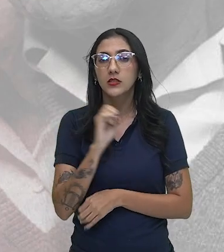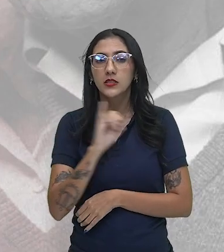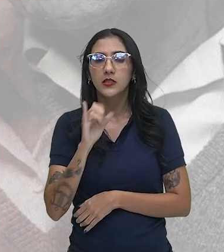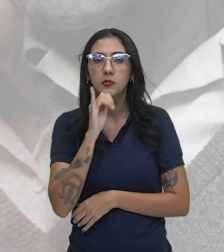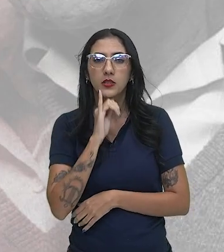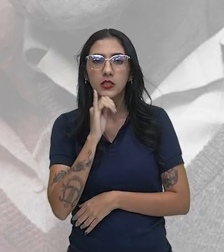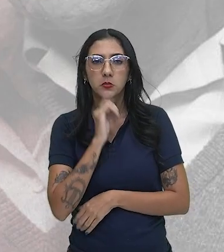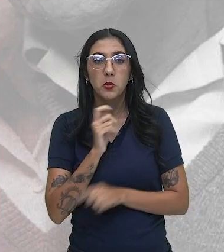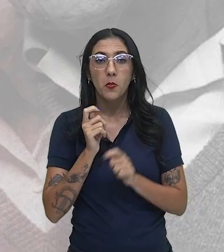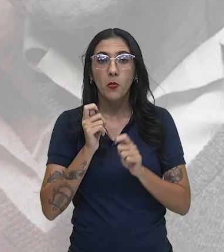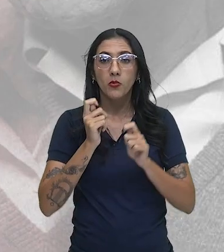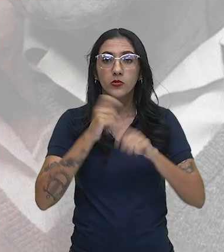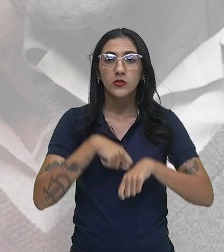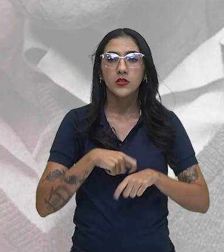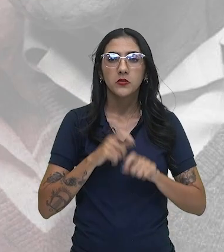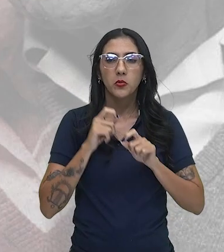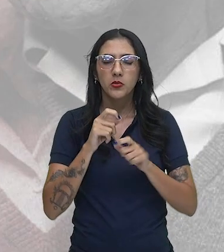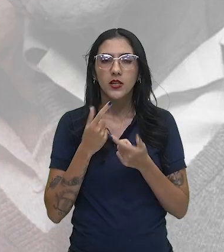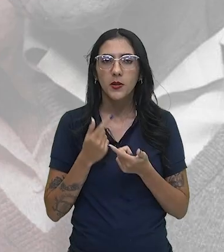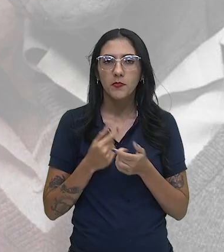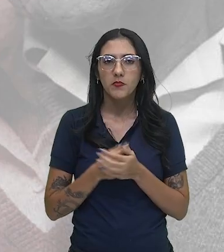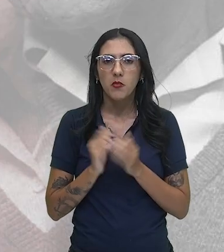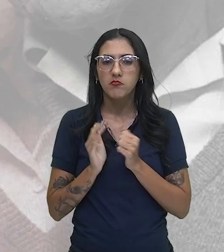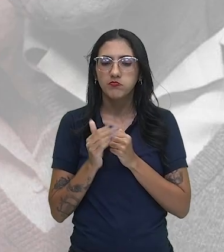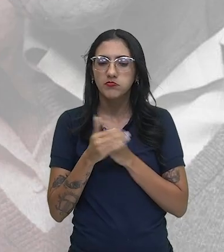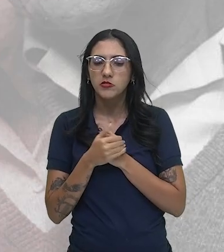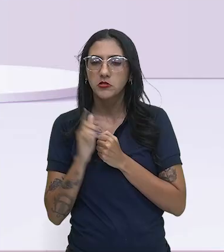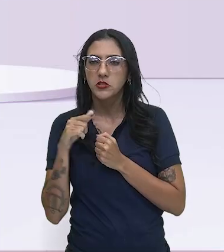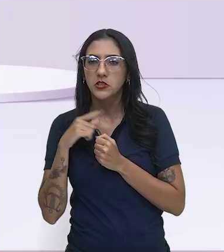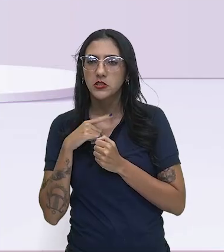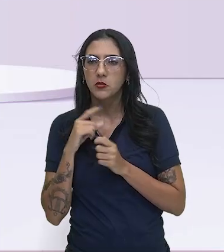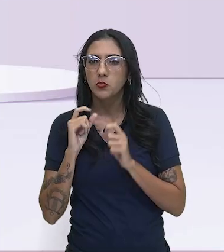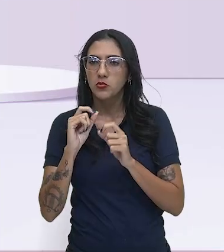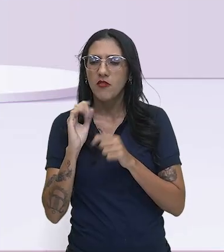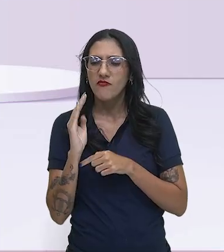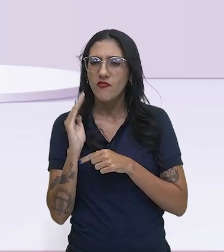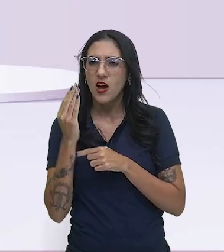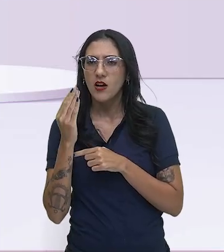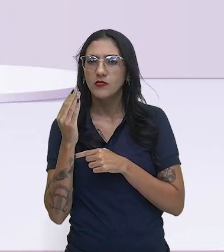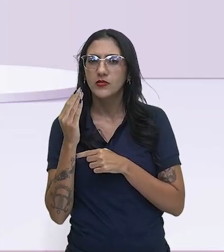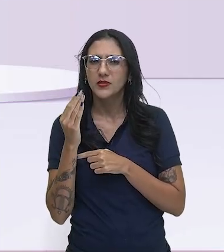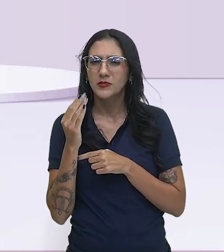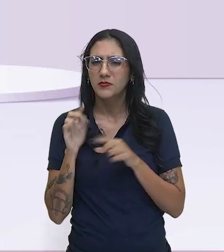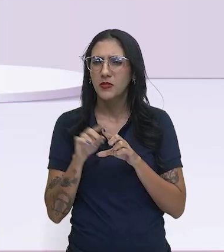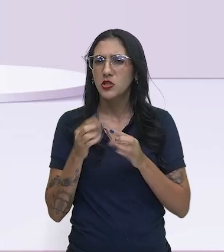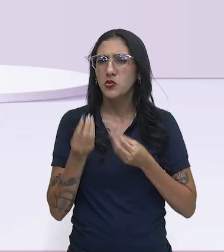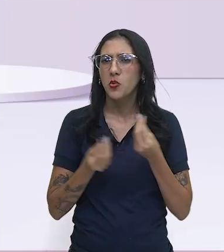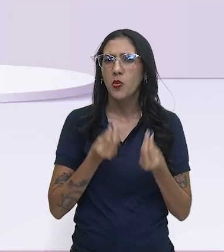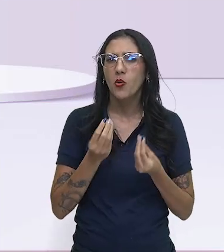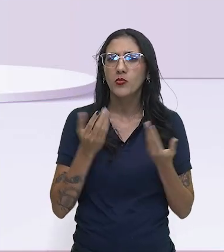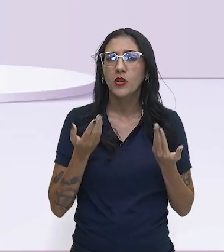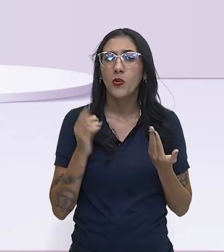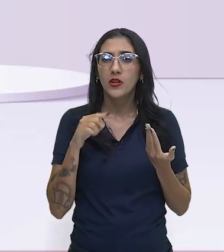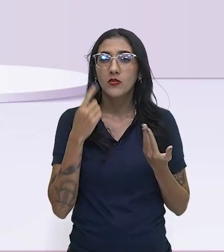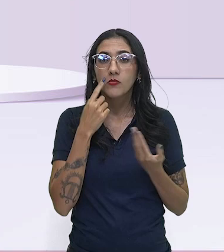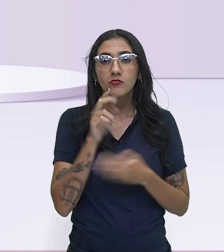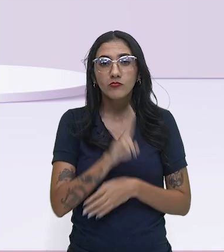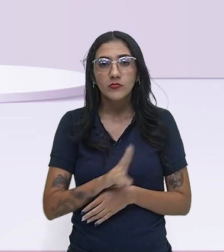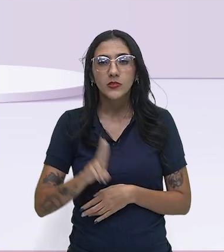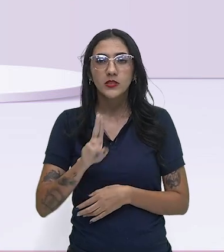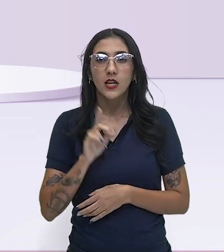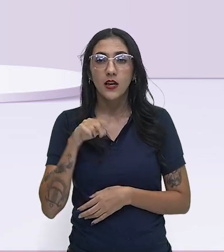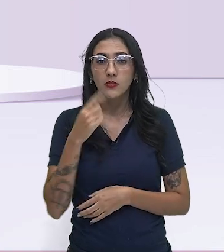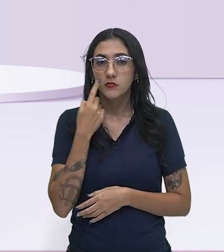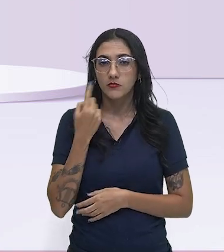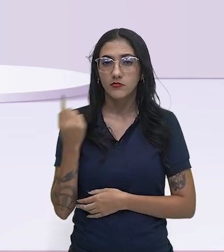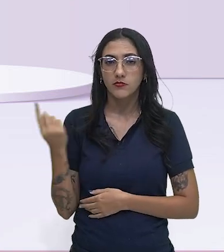a possibilidade de ser falsificada. Aqui que está um pouco da polêmica dele. Ele vai usar essa expressão aqui que a gente utiliza nas